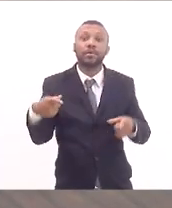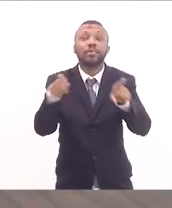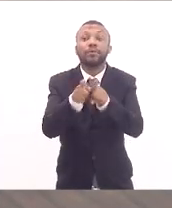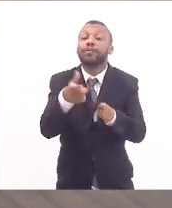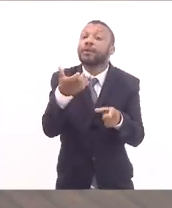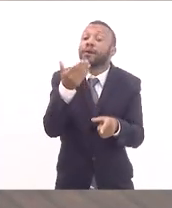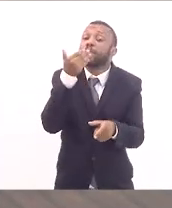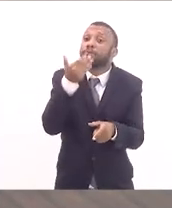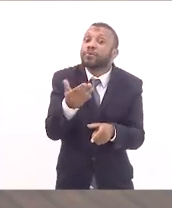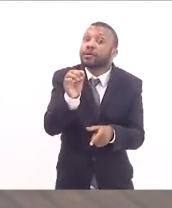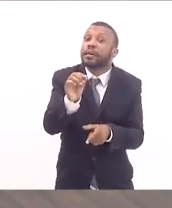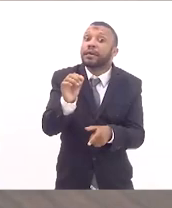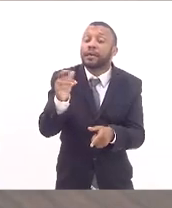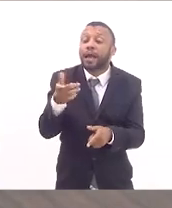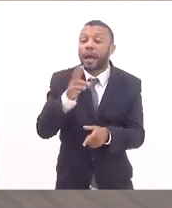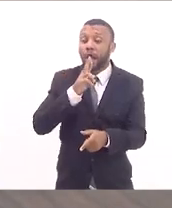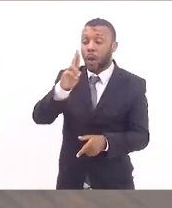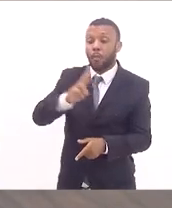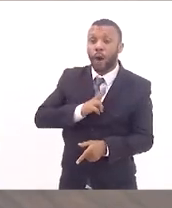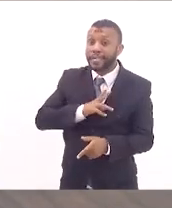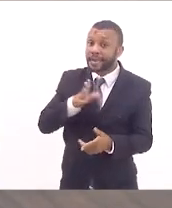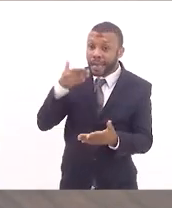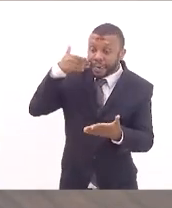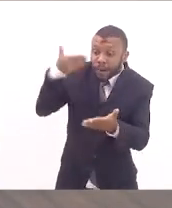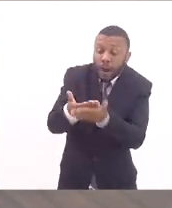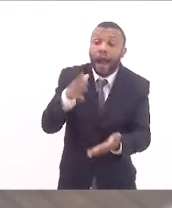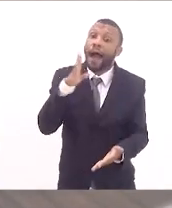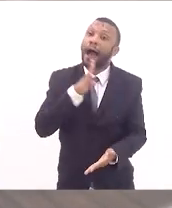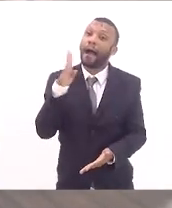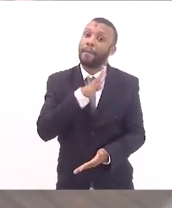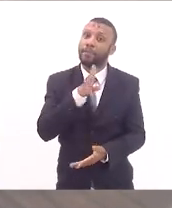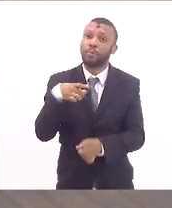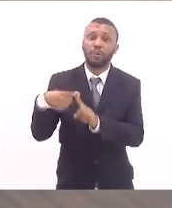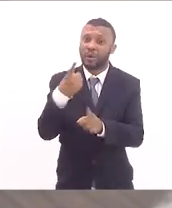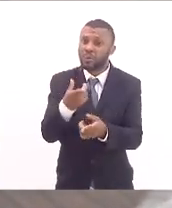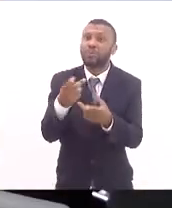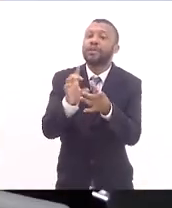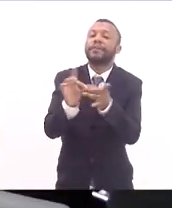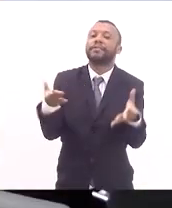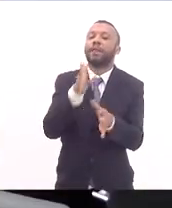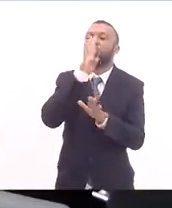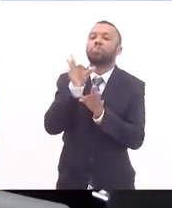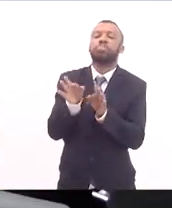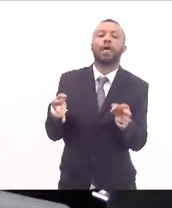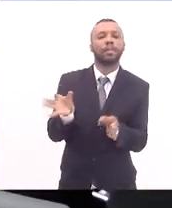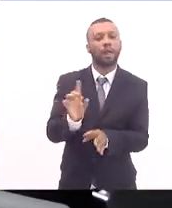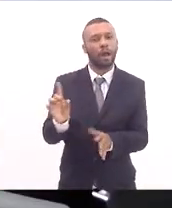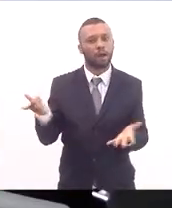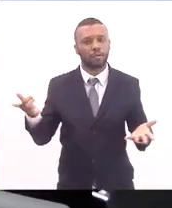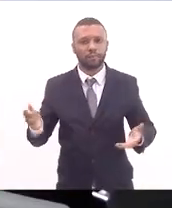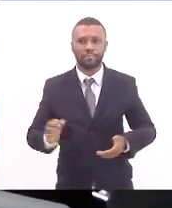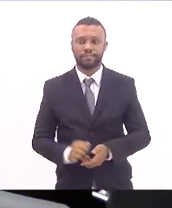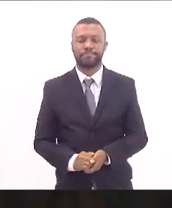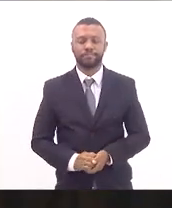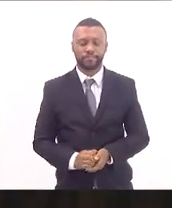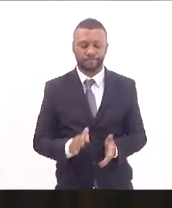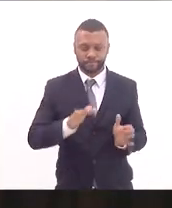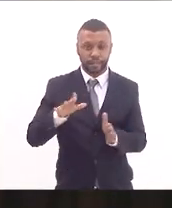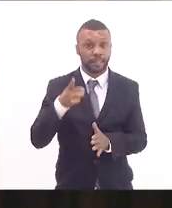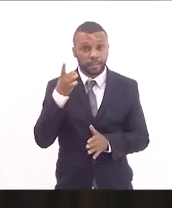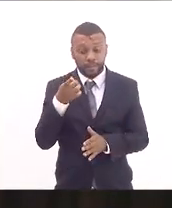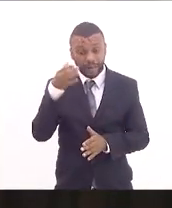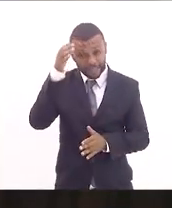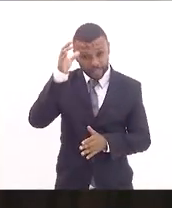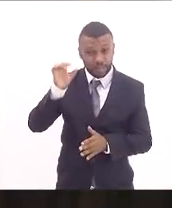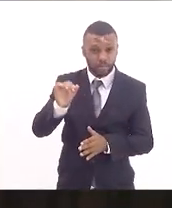gostaria que não demorasse uma resposta sobre essa banca porque não vai ficar por isso o resultado da Marta da